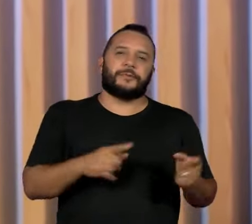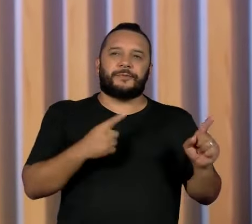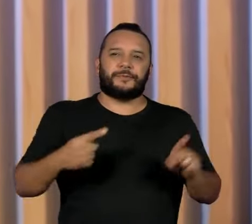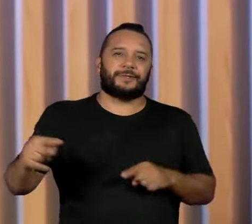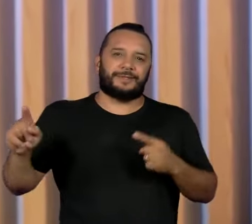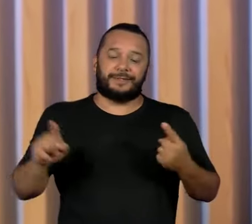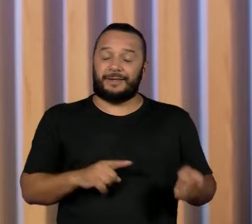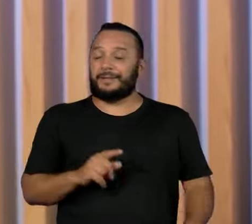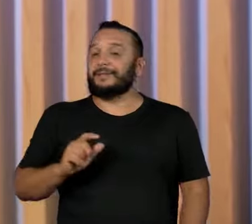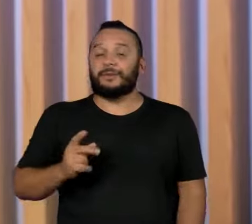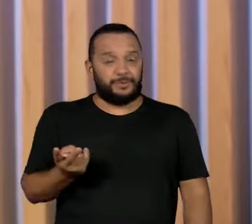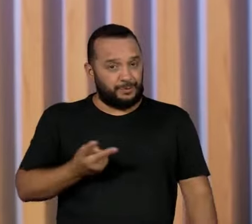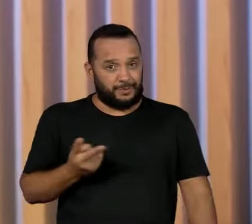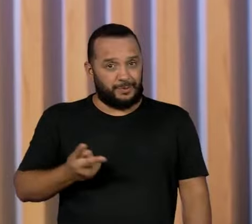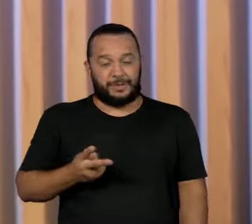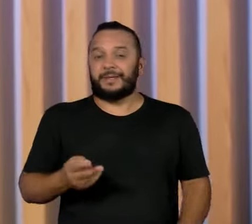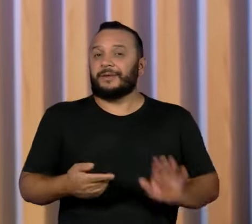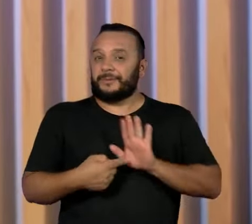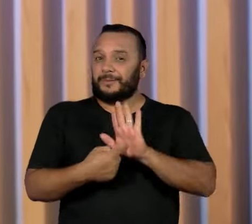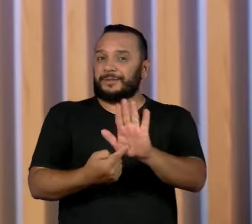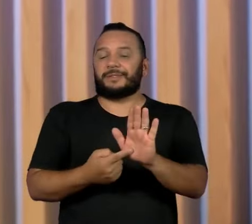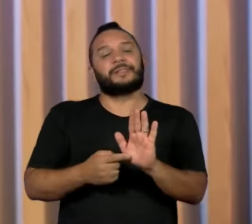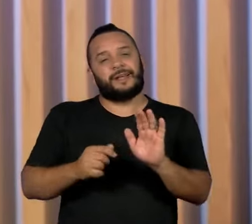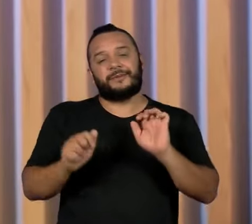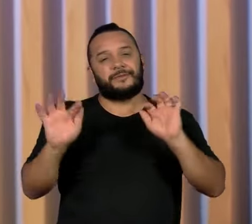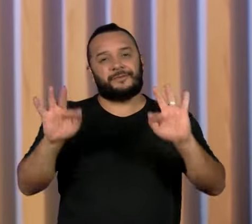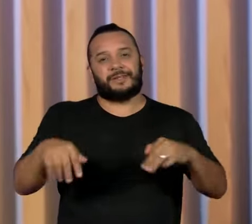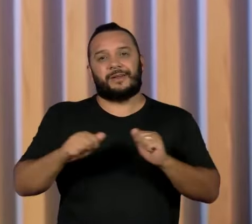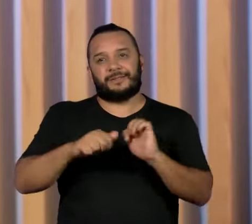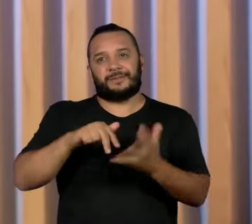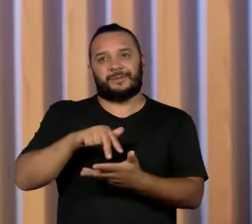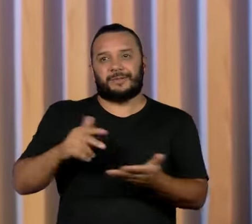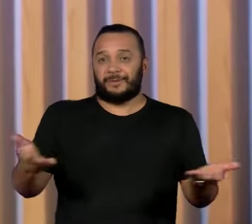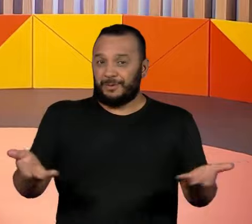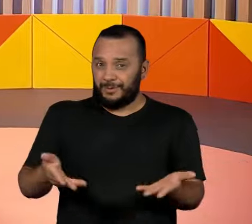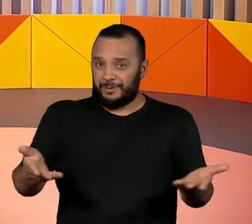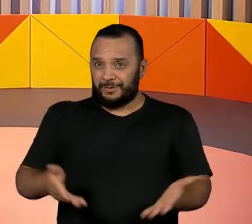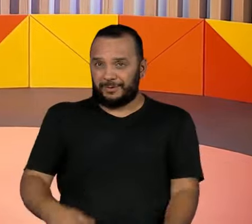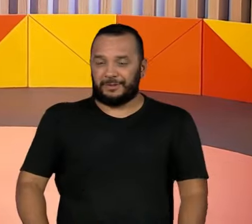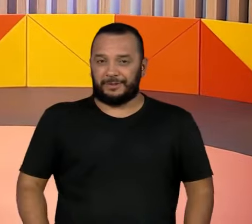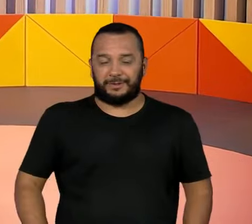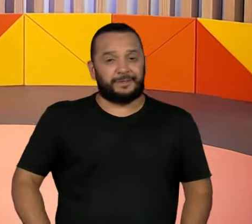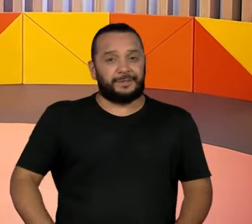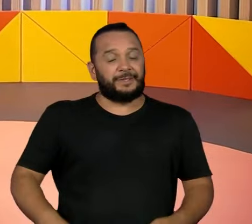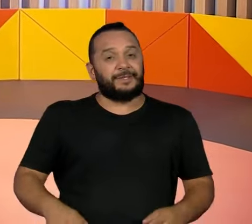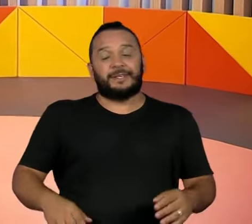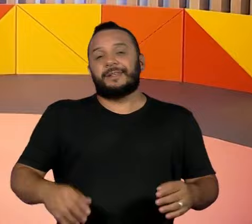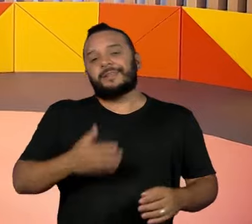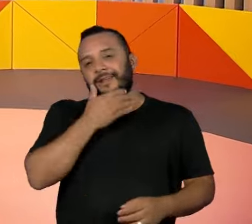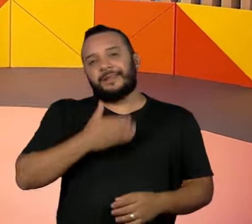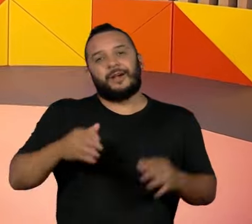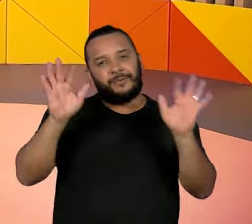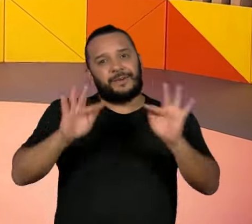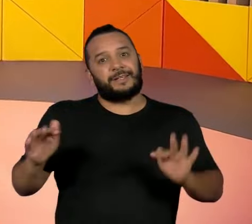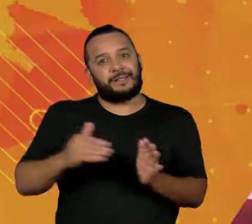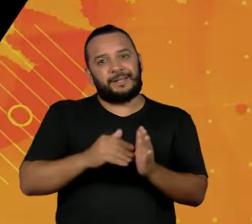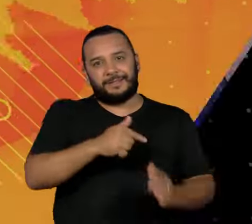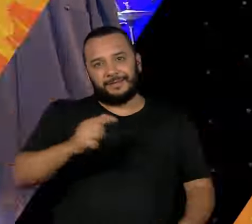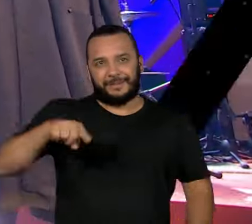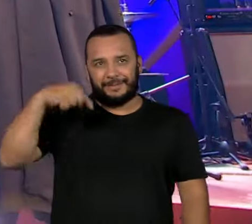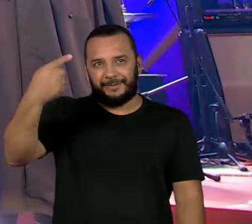E são eles que vão fechar o Estação Livre de hoje. Feliz Natal e até semana que vem.